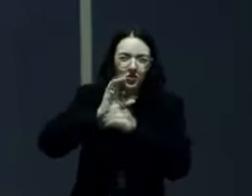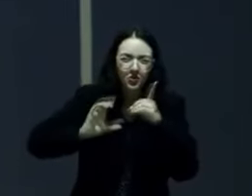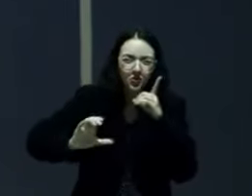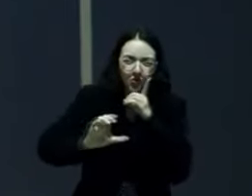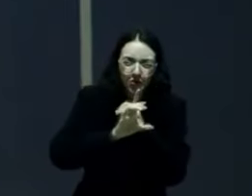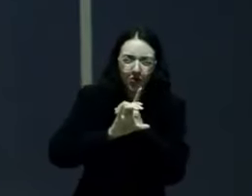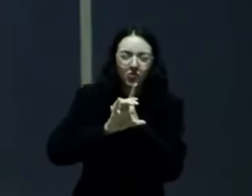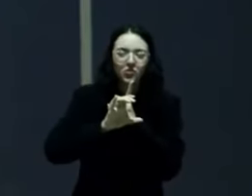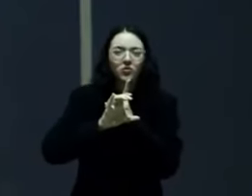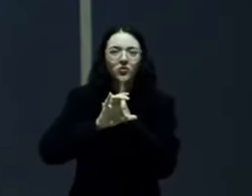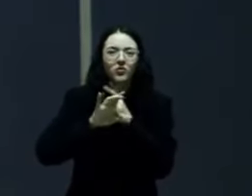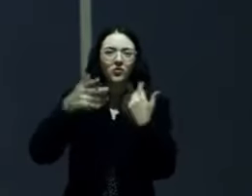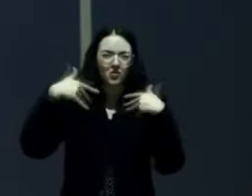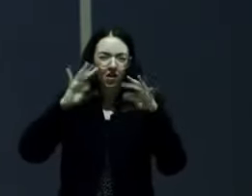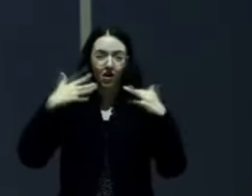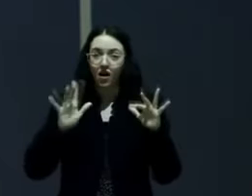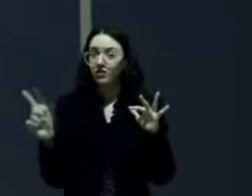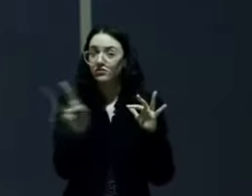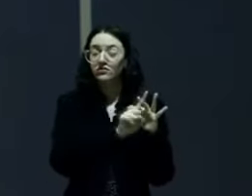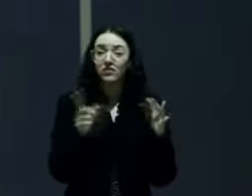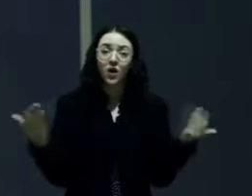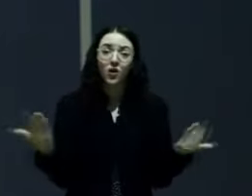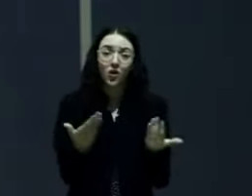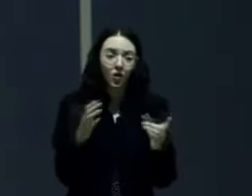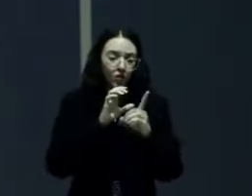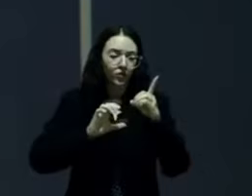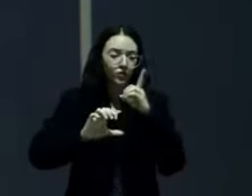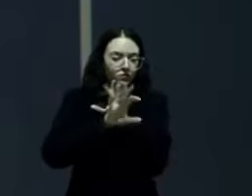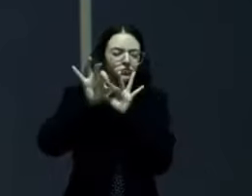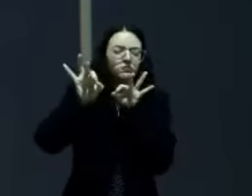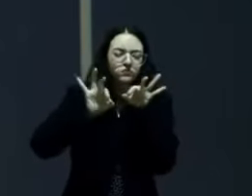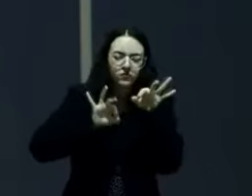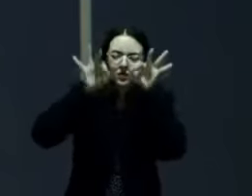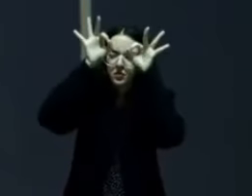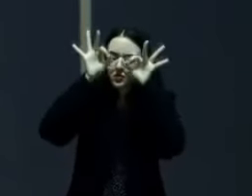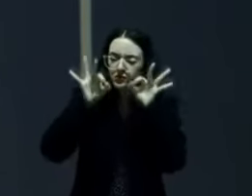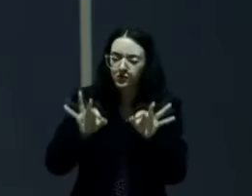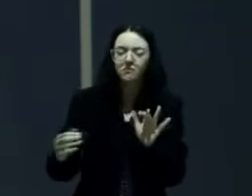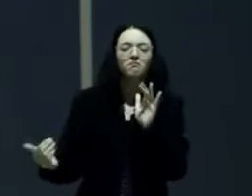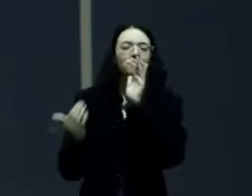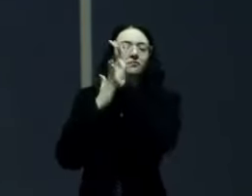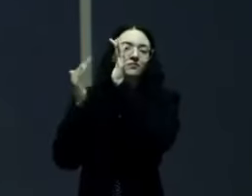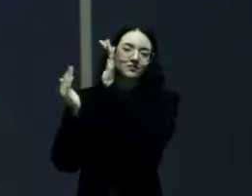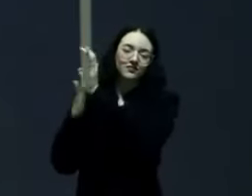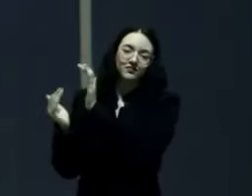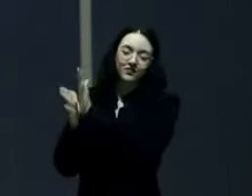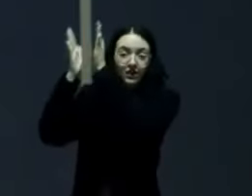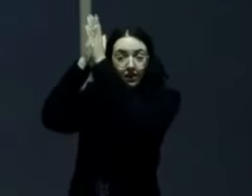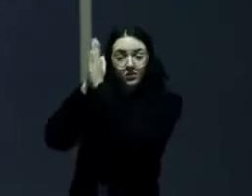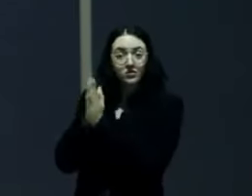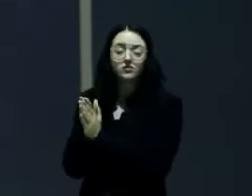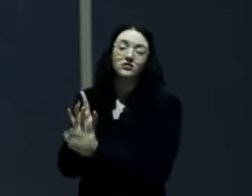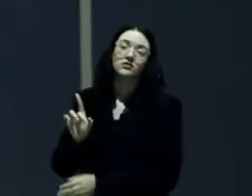Eu não vim aqui perder meu tempo. Eu vim aqui porque eu quero que o Senhor receba o meu culto. Esse é